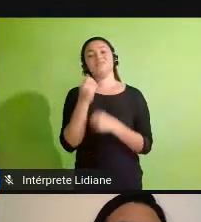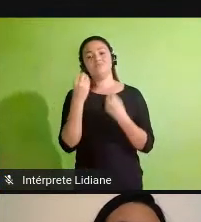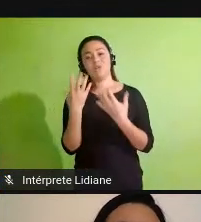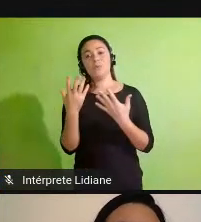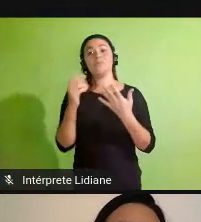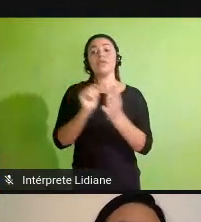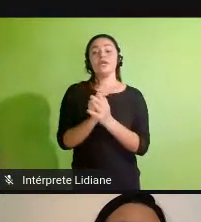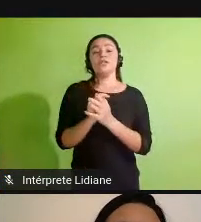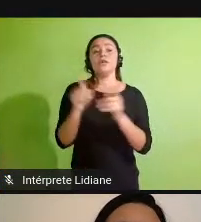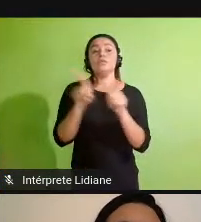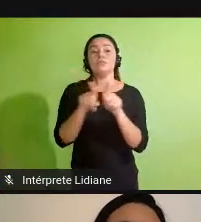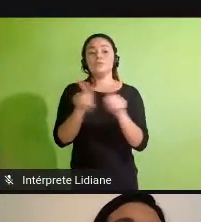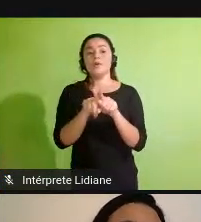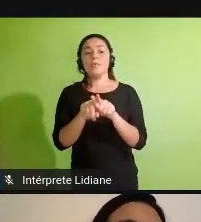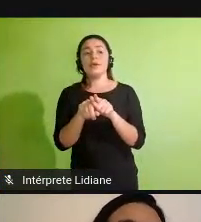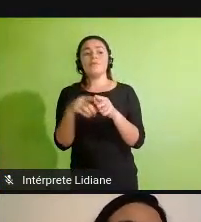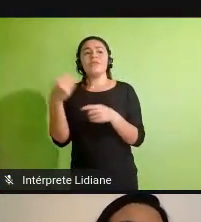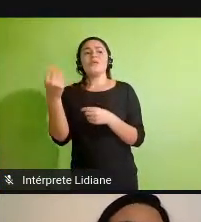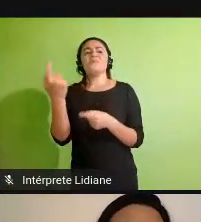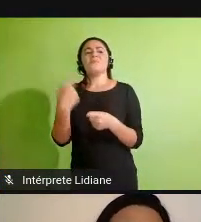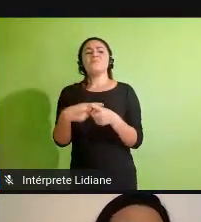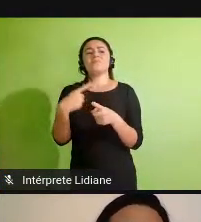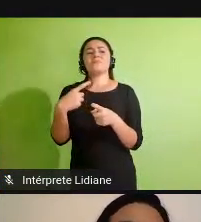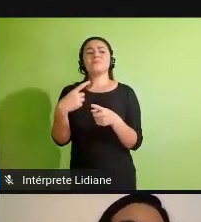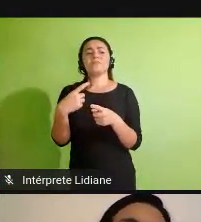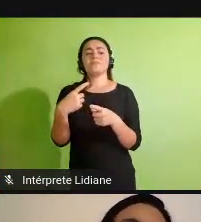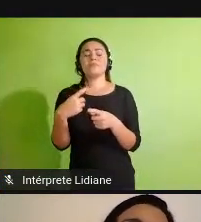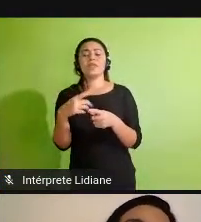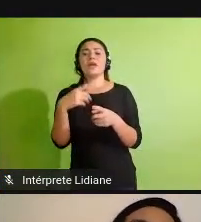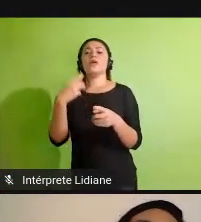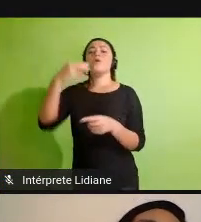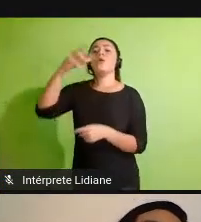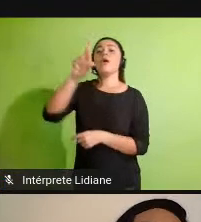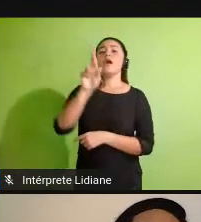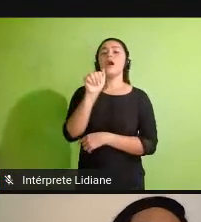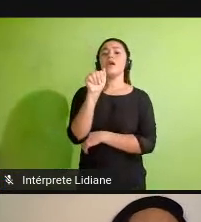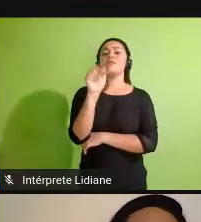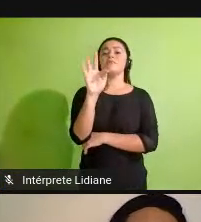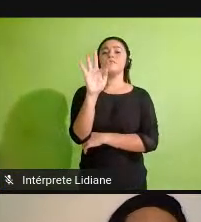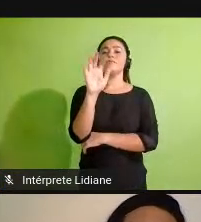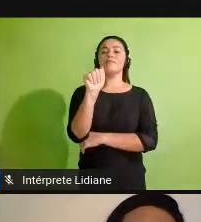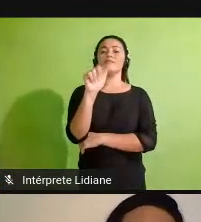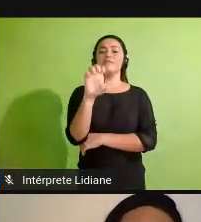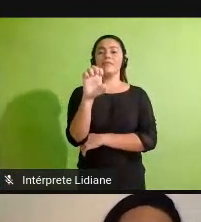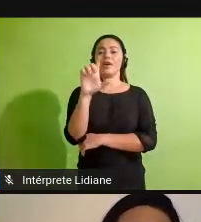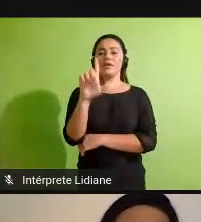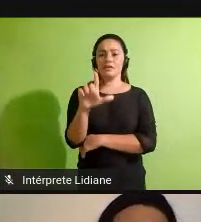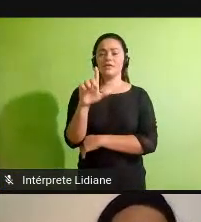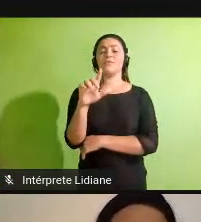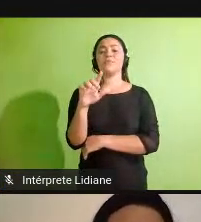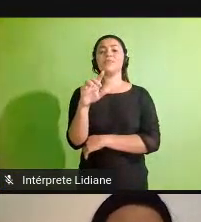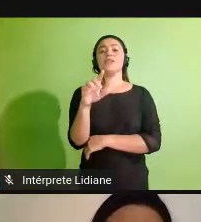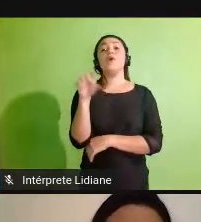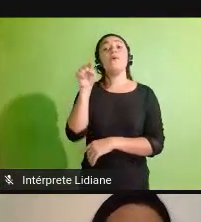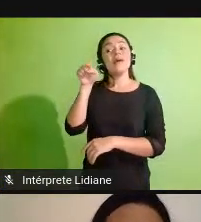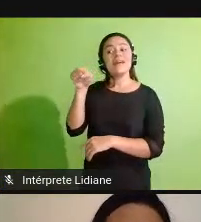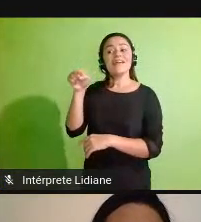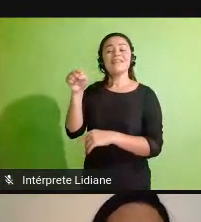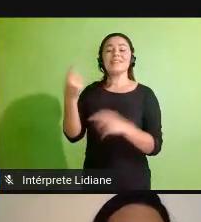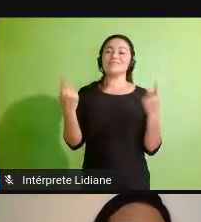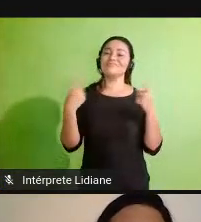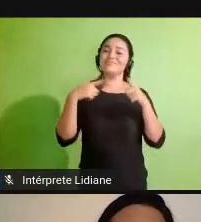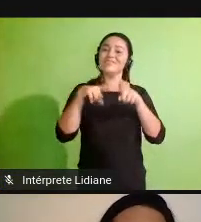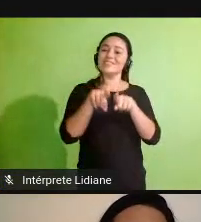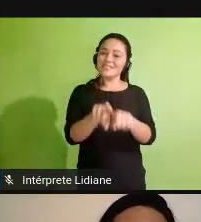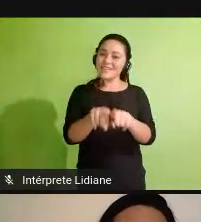Reboco, do Rafael Amorim dos Santos. A gente teve que buscar essa parceria técnica, né?